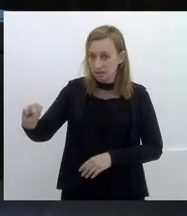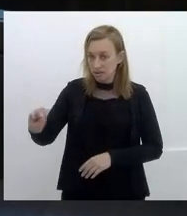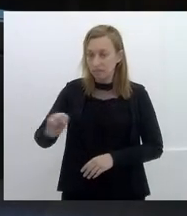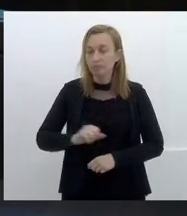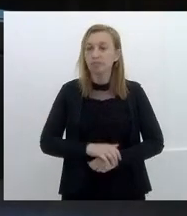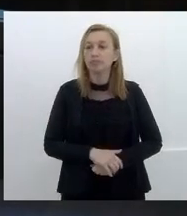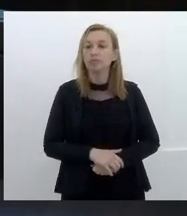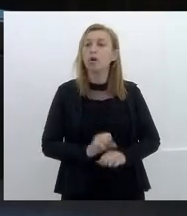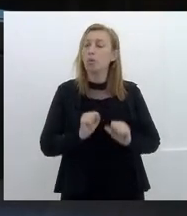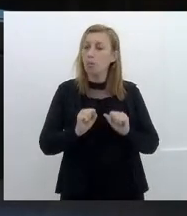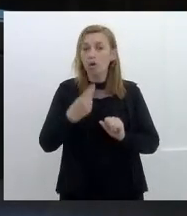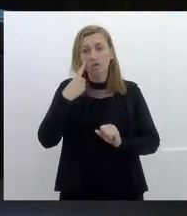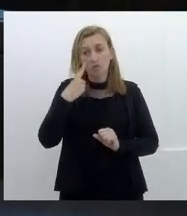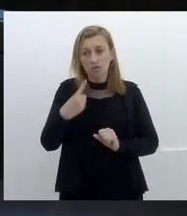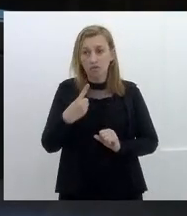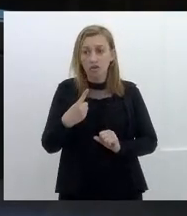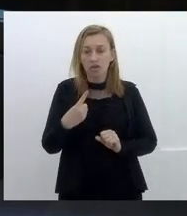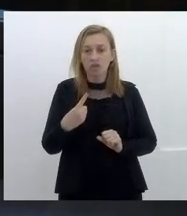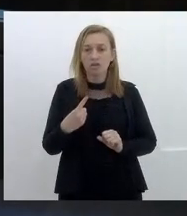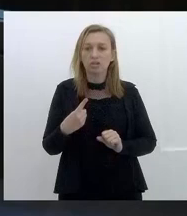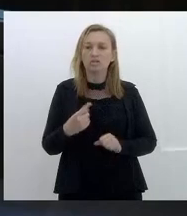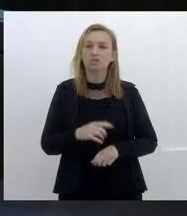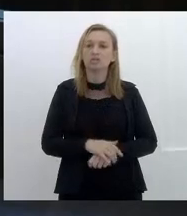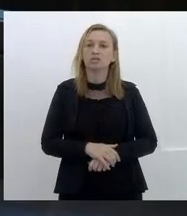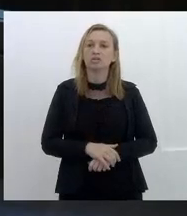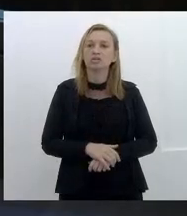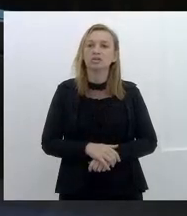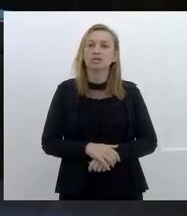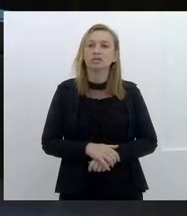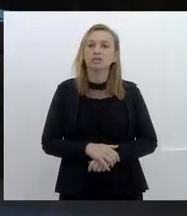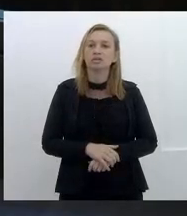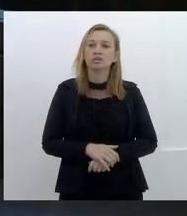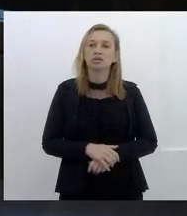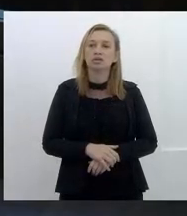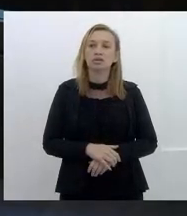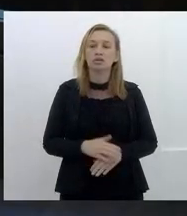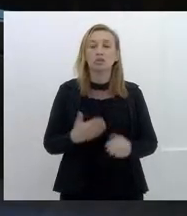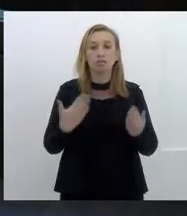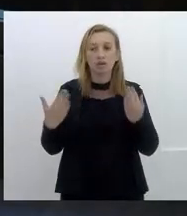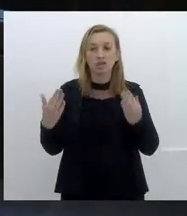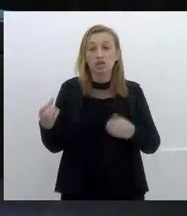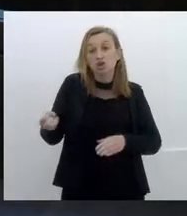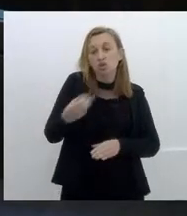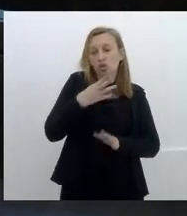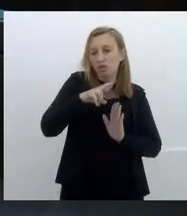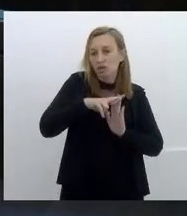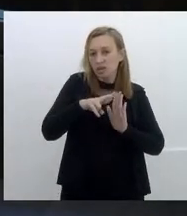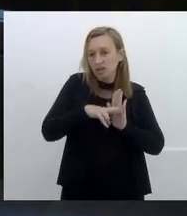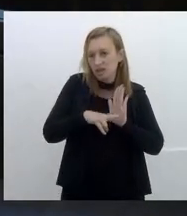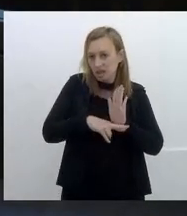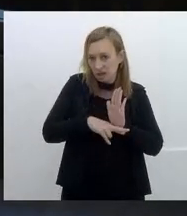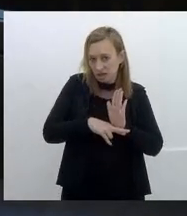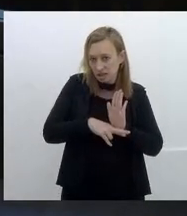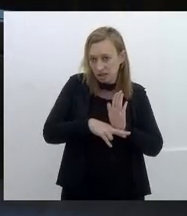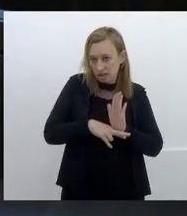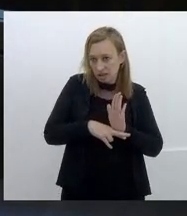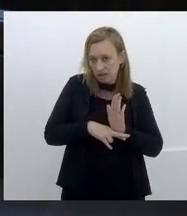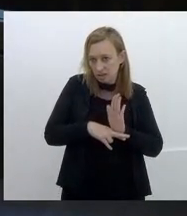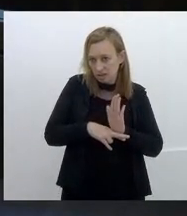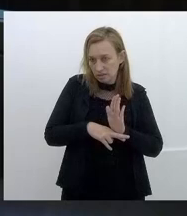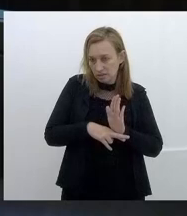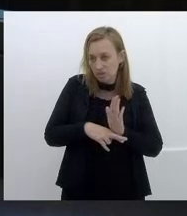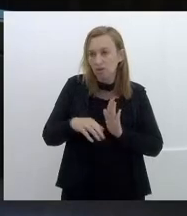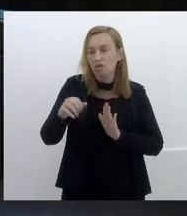como vocês podem ver que é uma convergência muito grande das novas regras com regime do